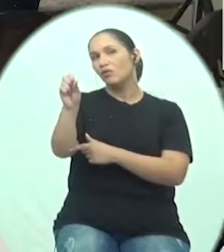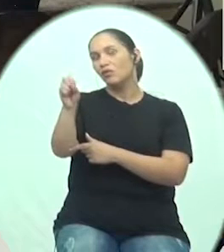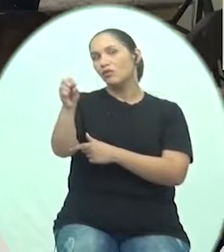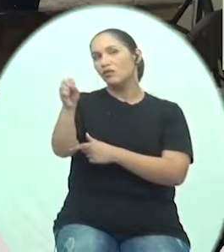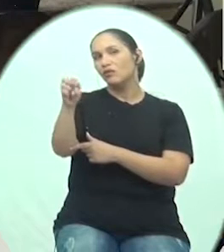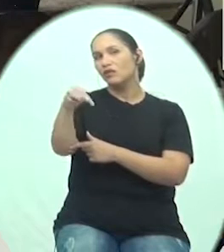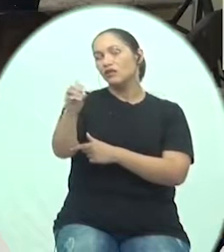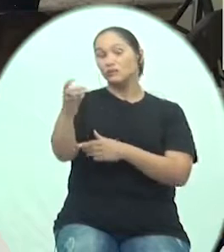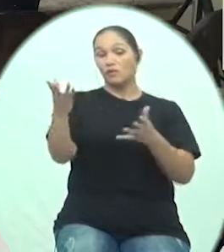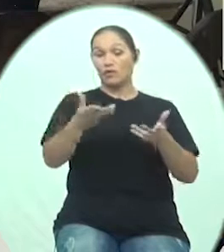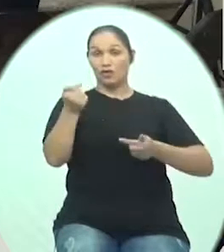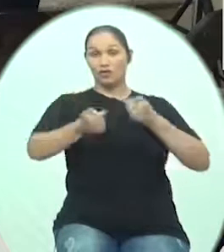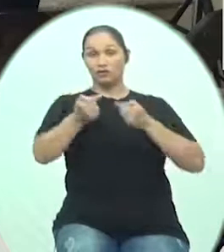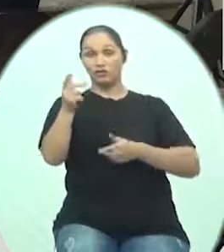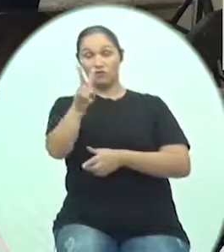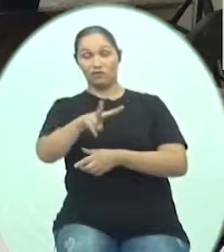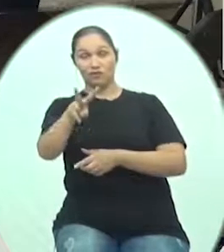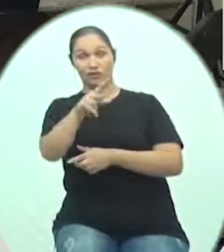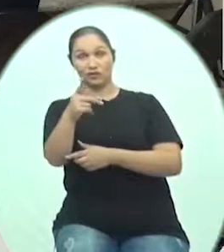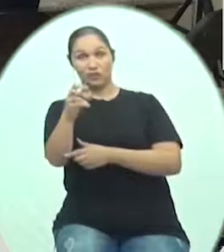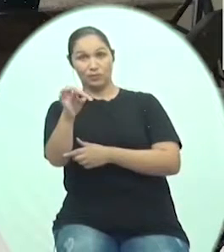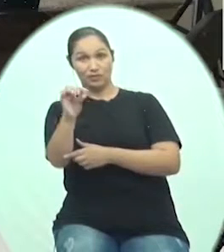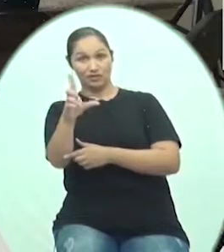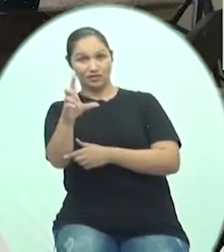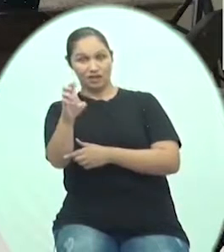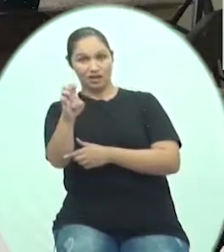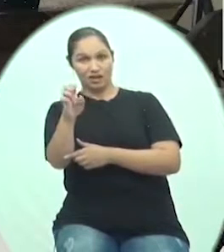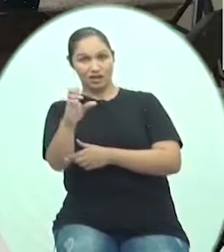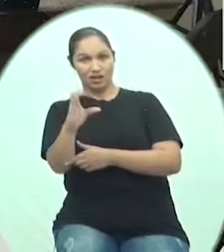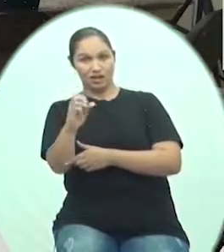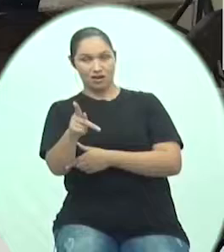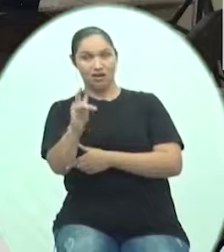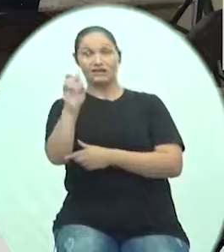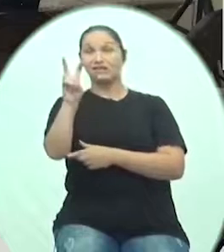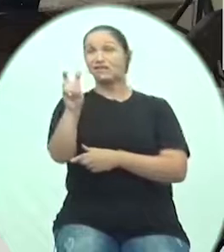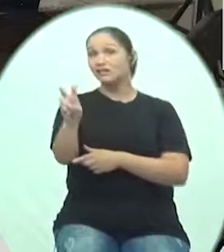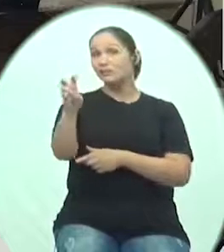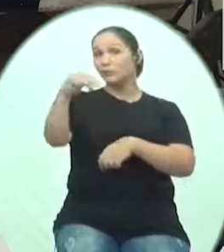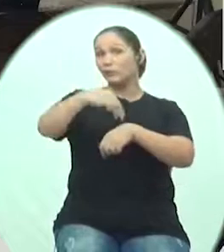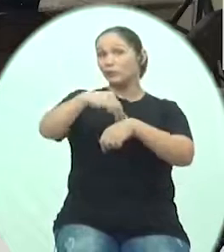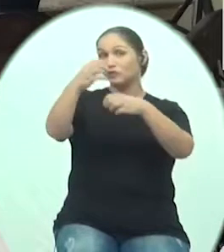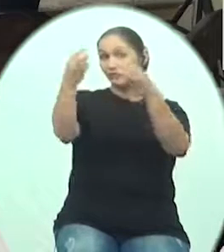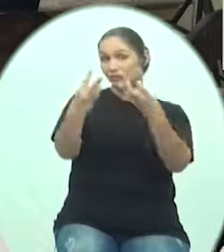palavra com a palavra o vereador audinei potele vossa exelência dispõe de 5 minutos